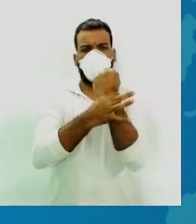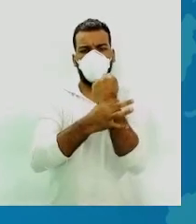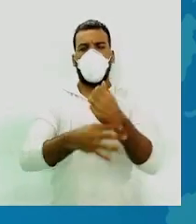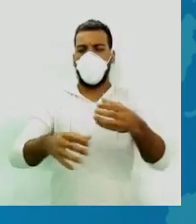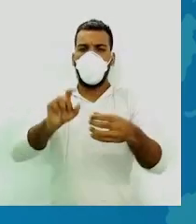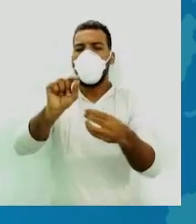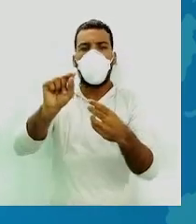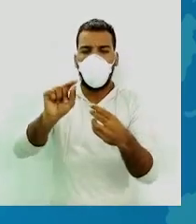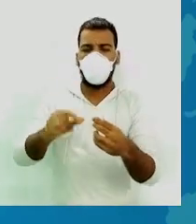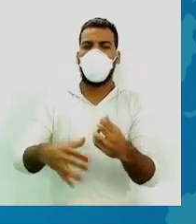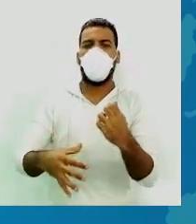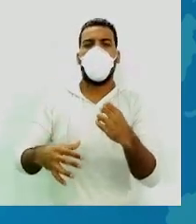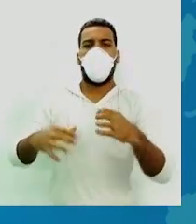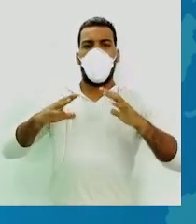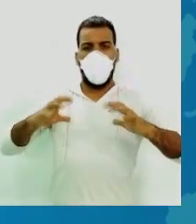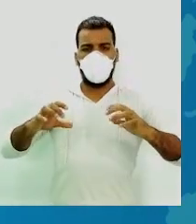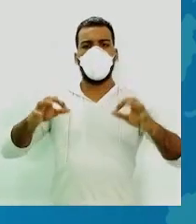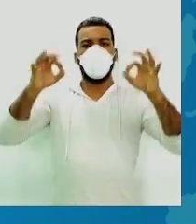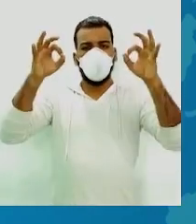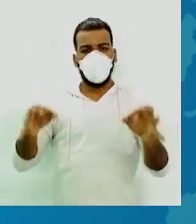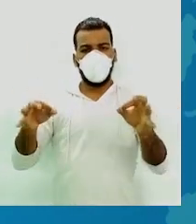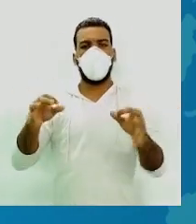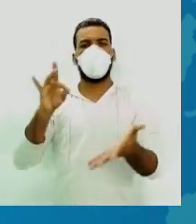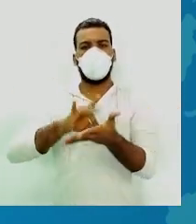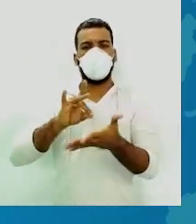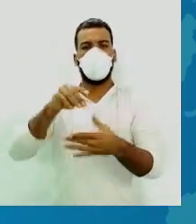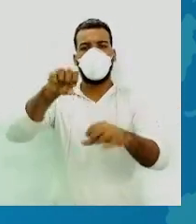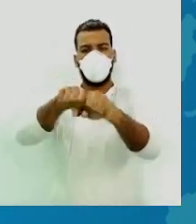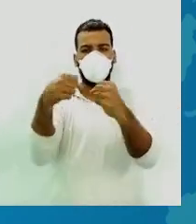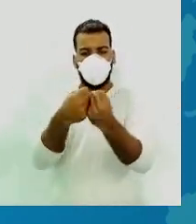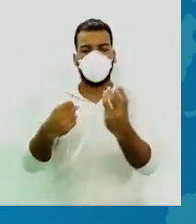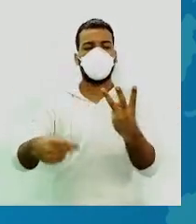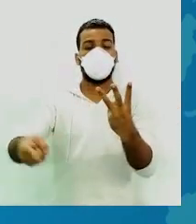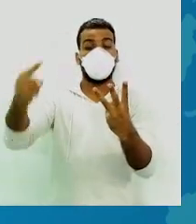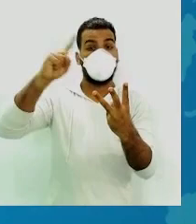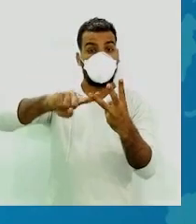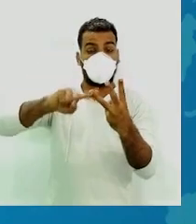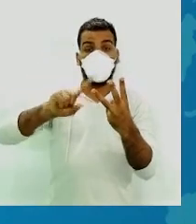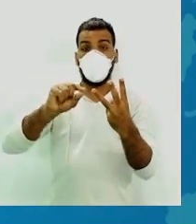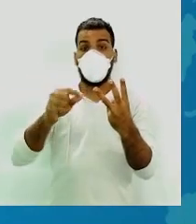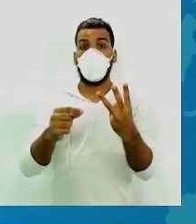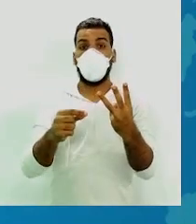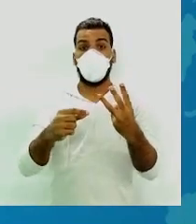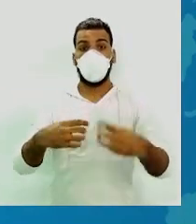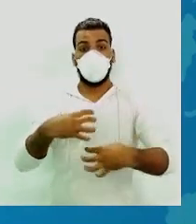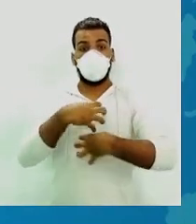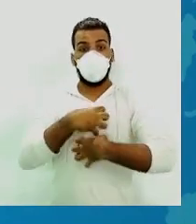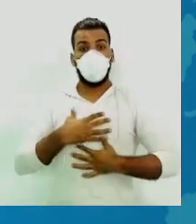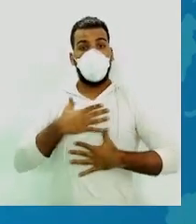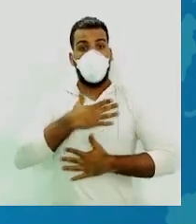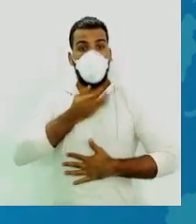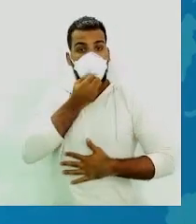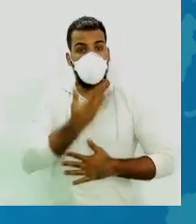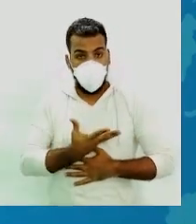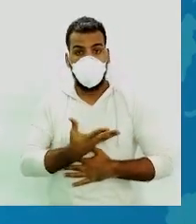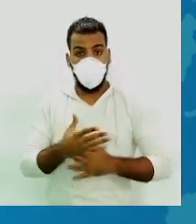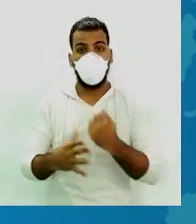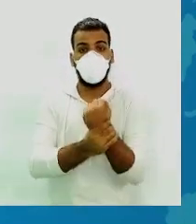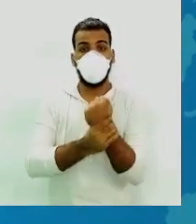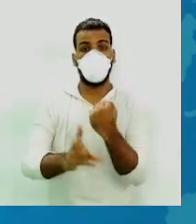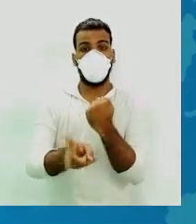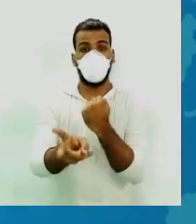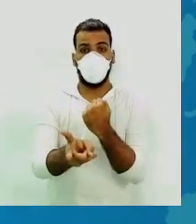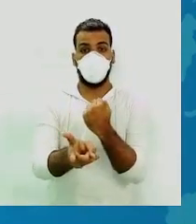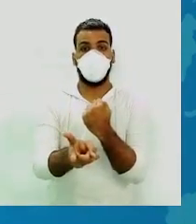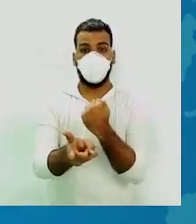ético, justo e verdadeiro para a sociedade, para o indivíduo. E assegurar o bem-estar desse ser social,